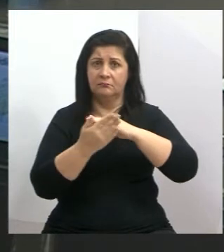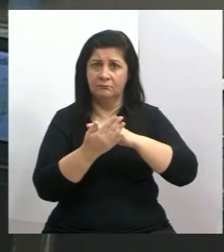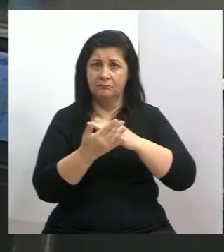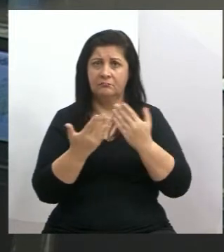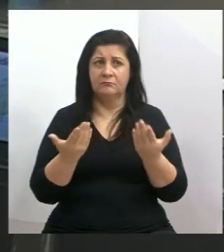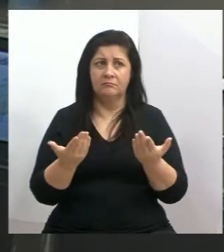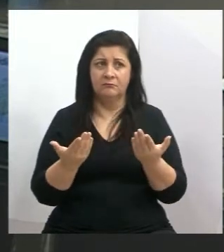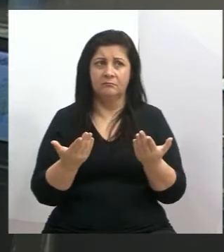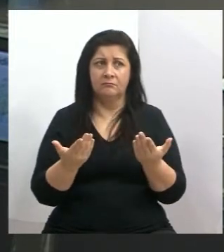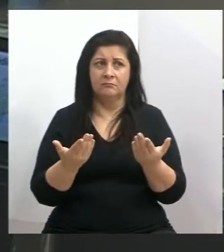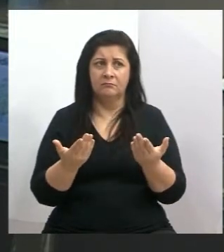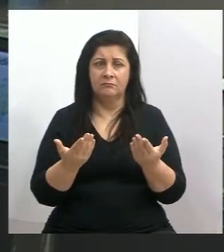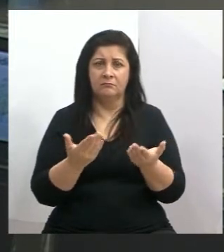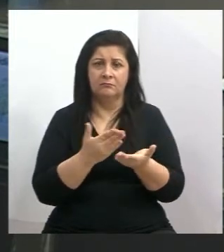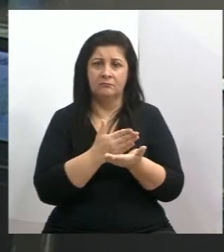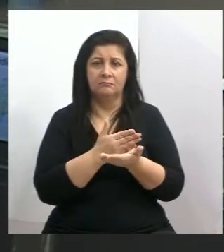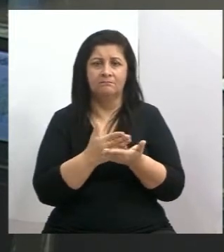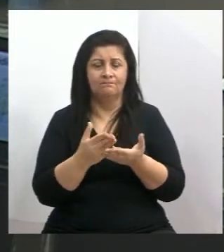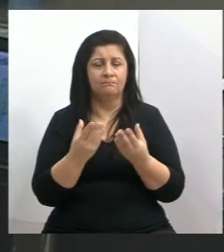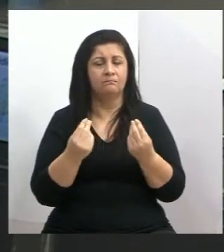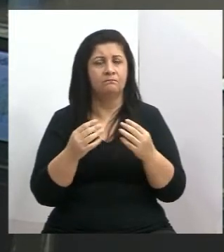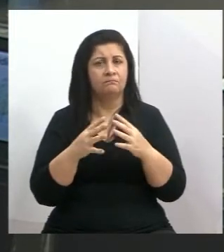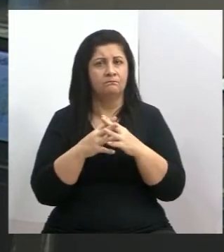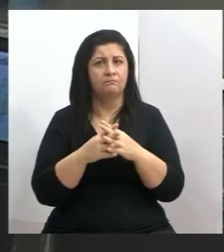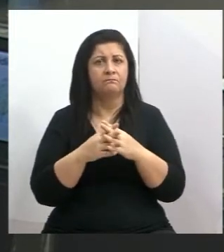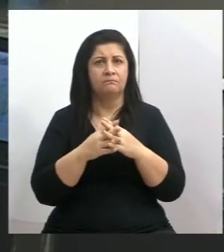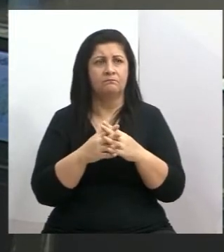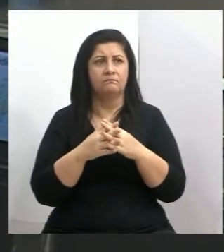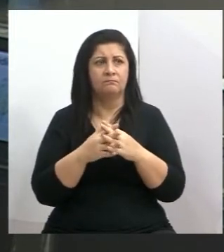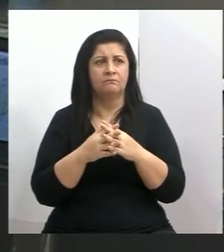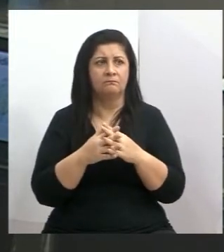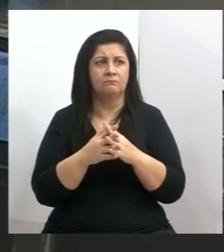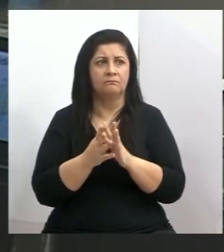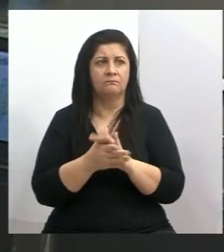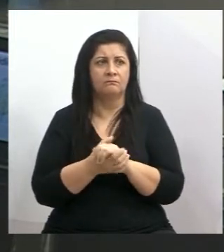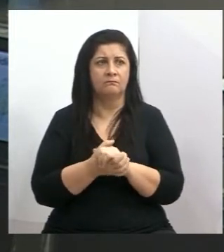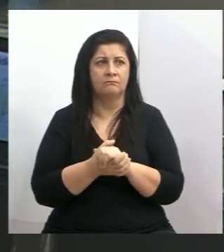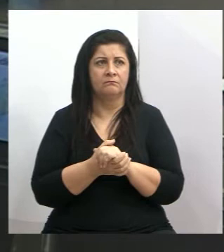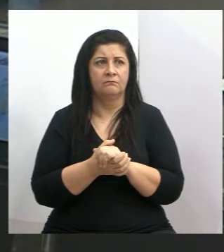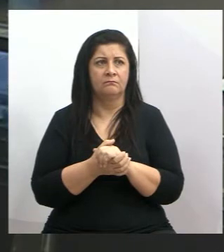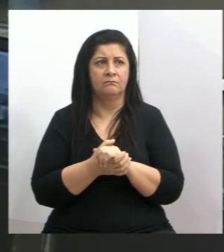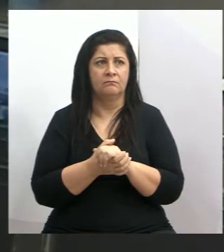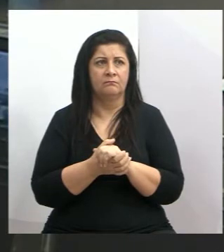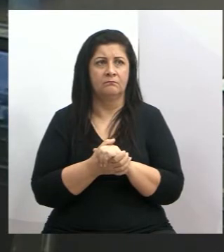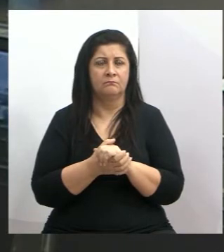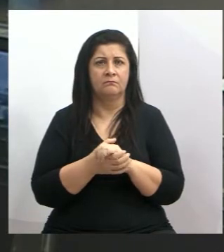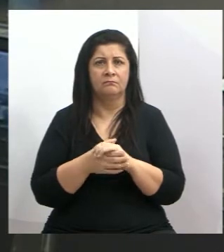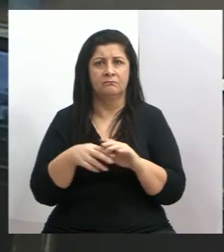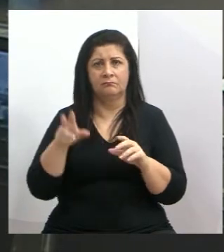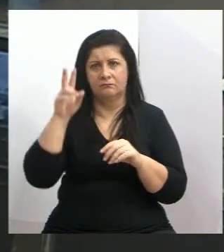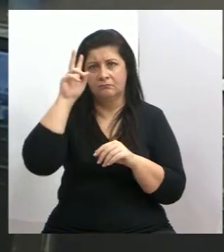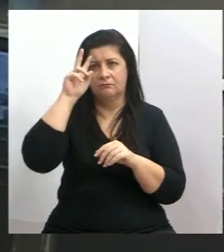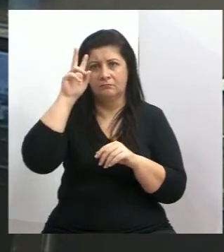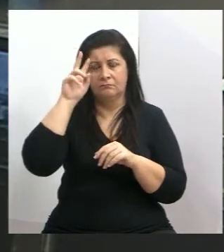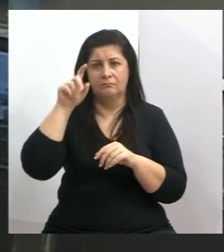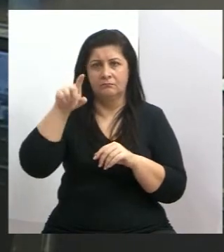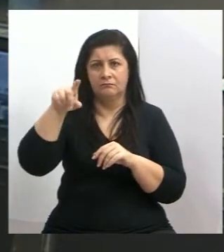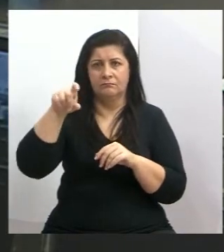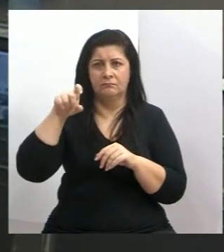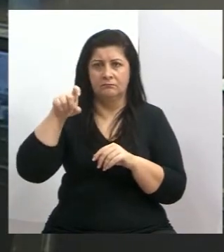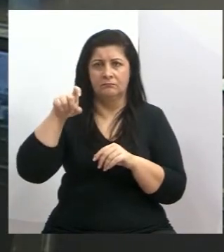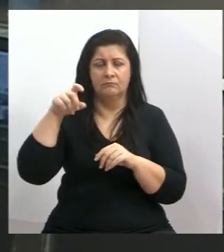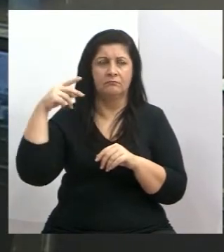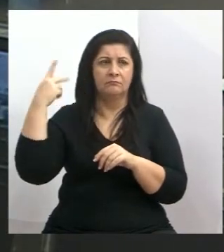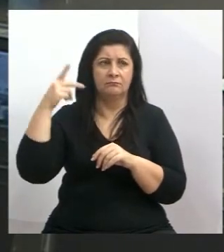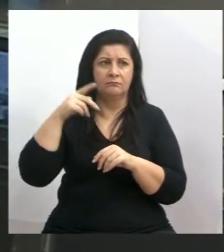realmente surgiram com algumas dificuldades na que a gente tem que lembrar do saudoso ex-vereador dessa casa e Tamara